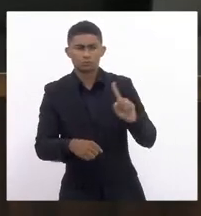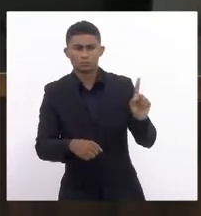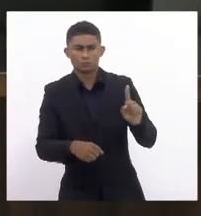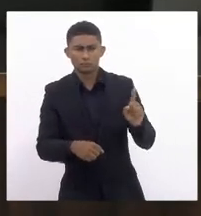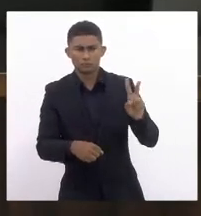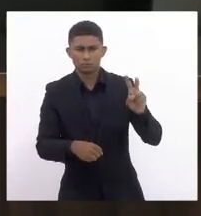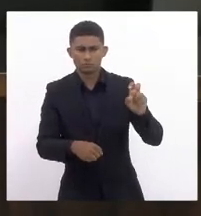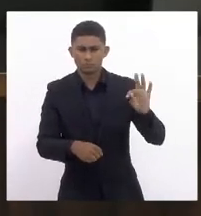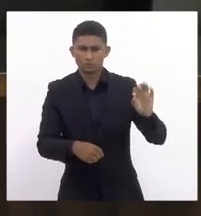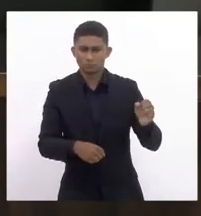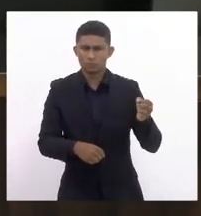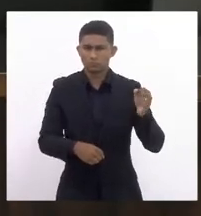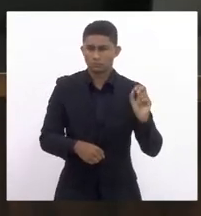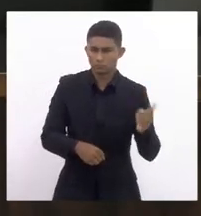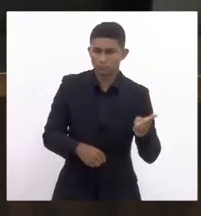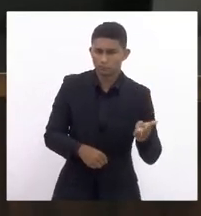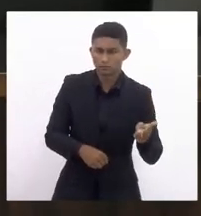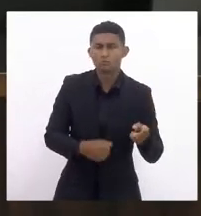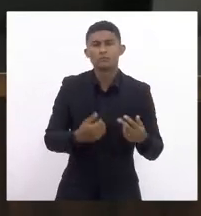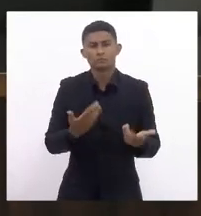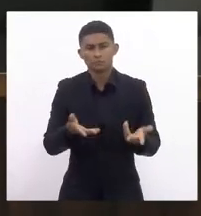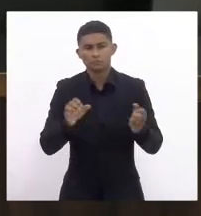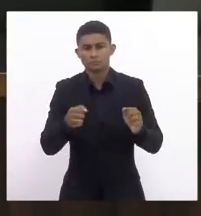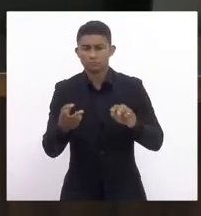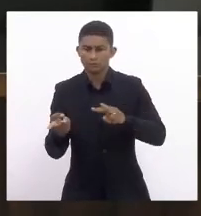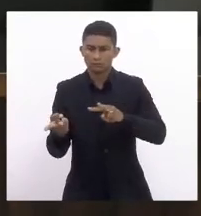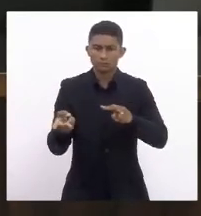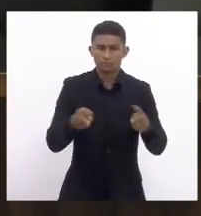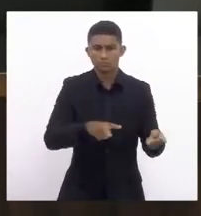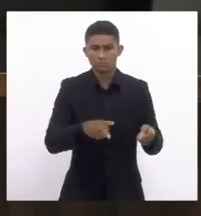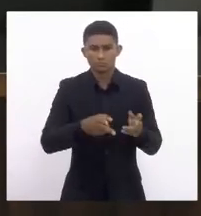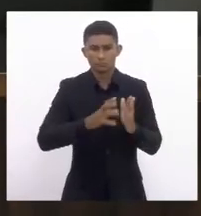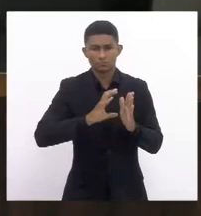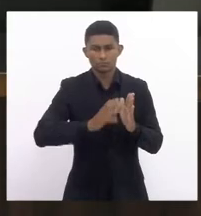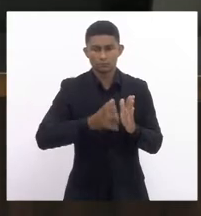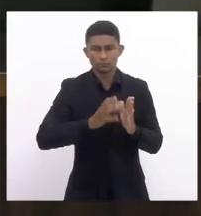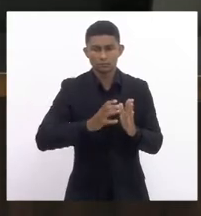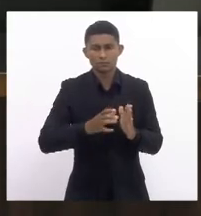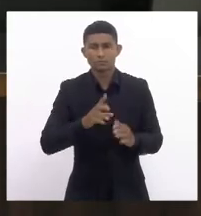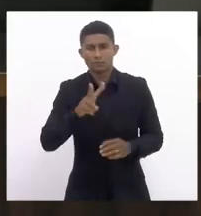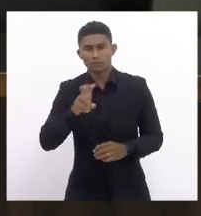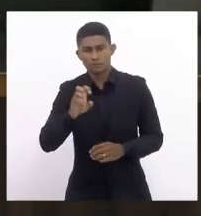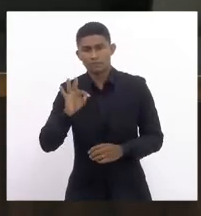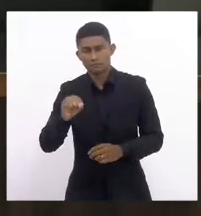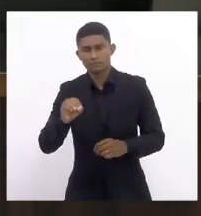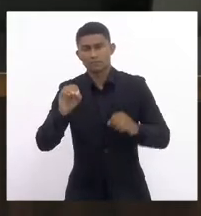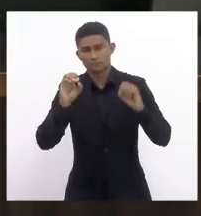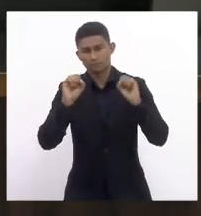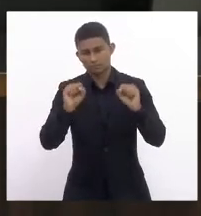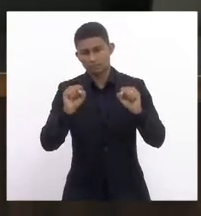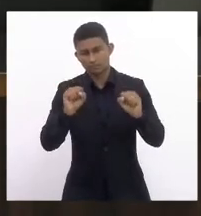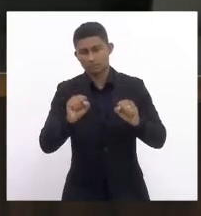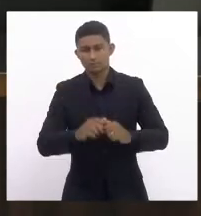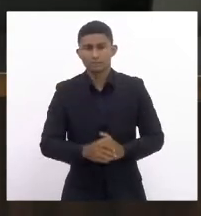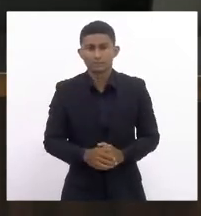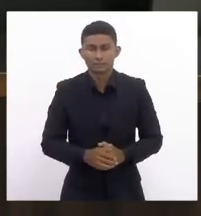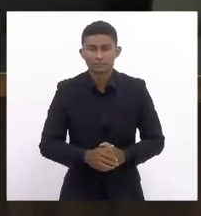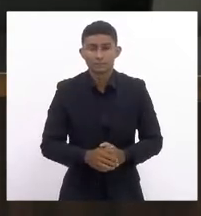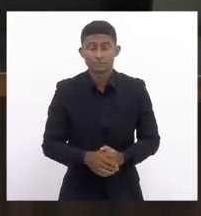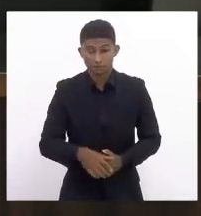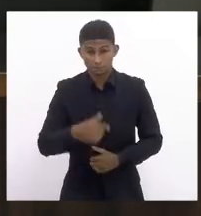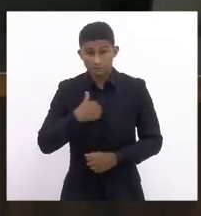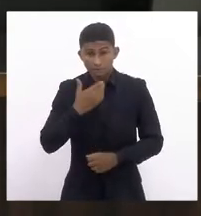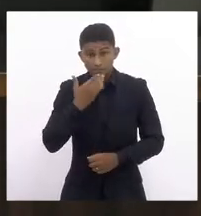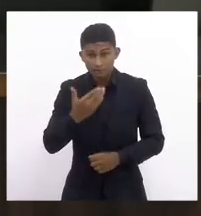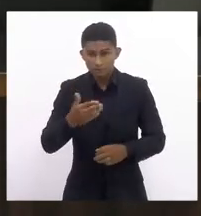veto. Poderá ser feito o encaminhamento por partido em relação aos vetos. Vou pedir a assessoria